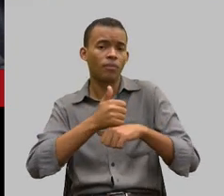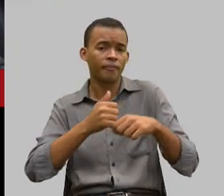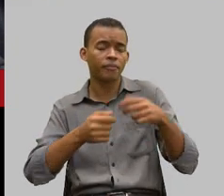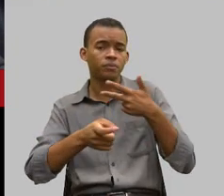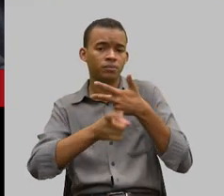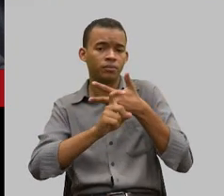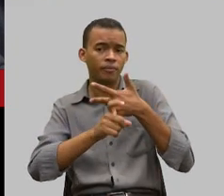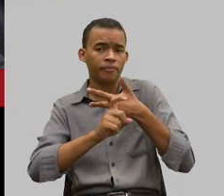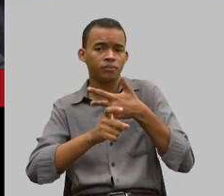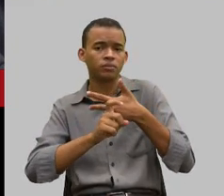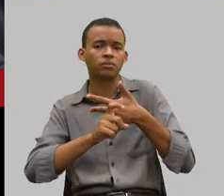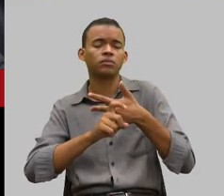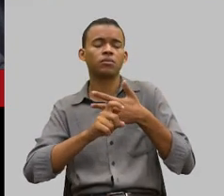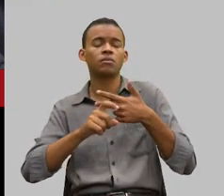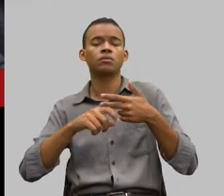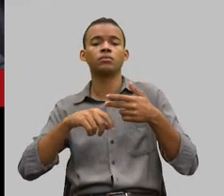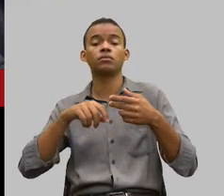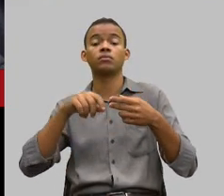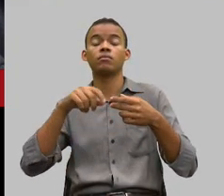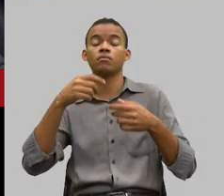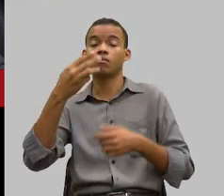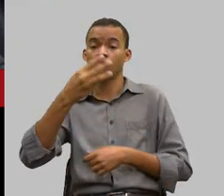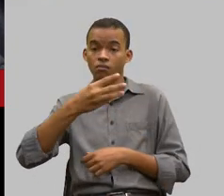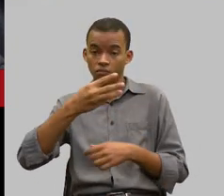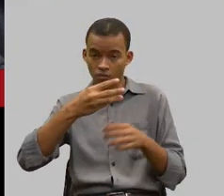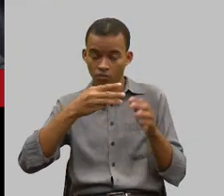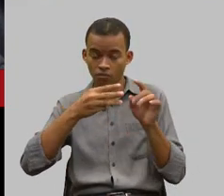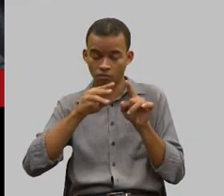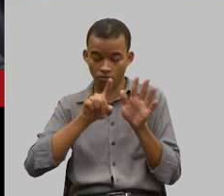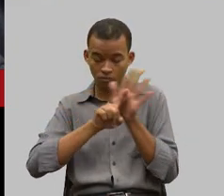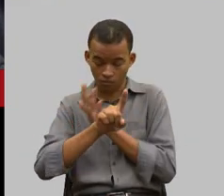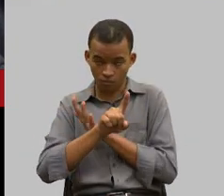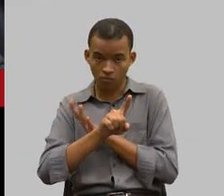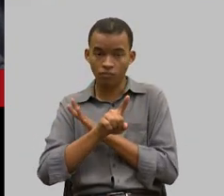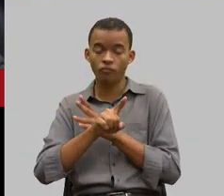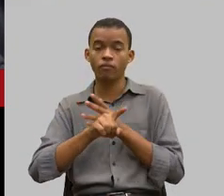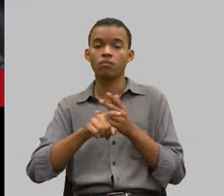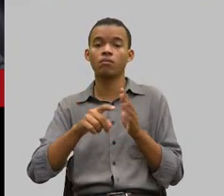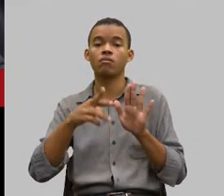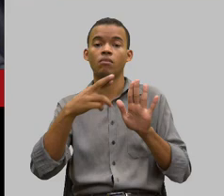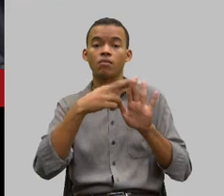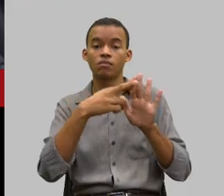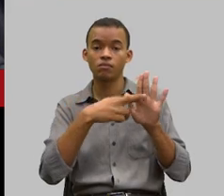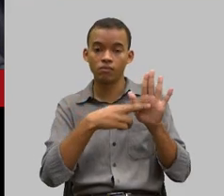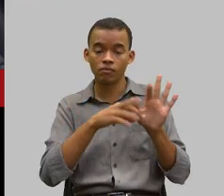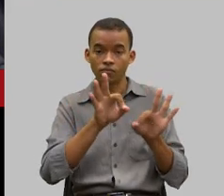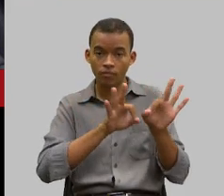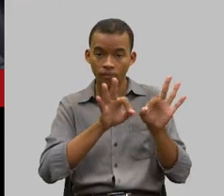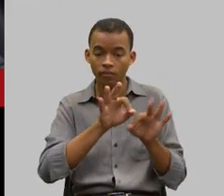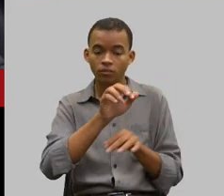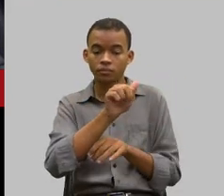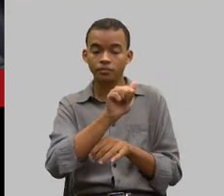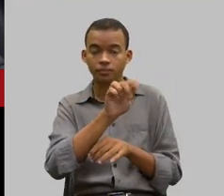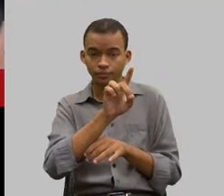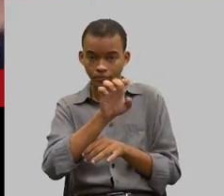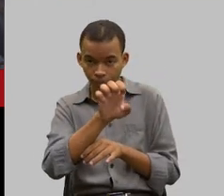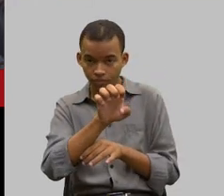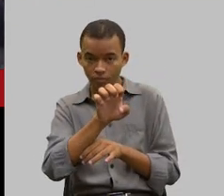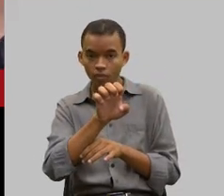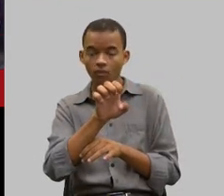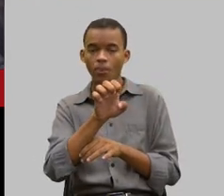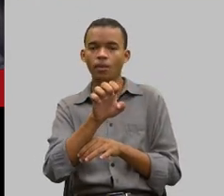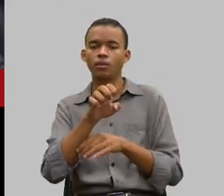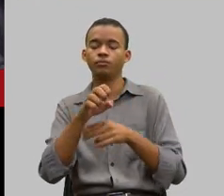eh a regulamentação do ade que foi objeto de uma Emenda Constitucional todos os outros poderes